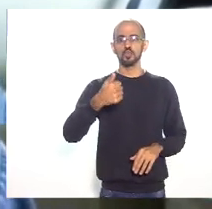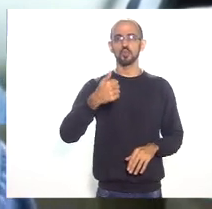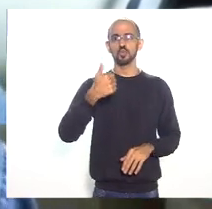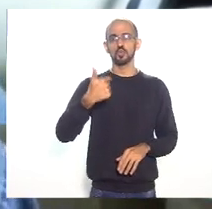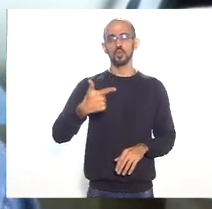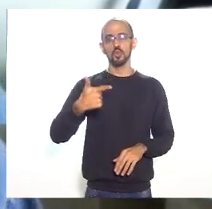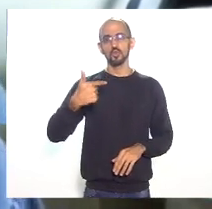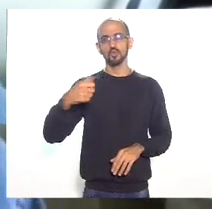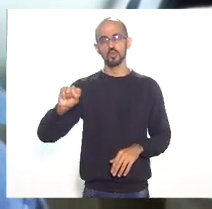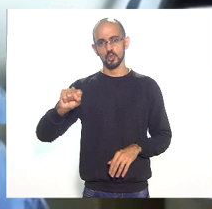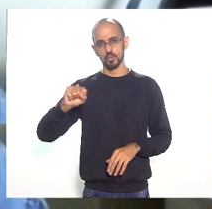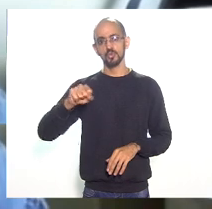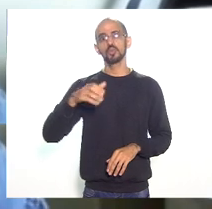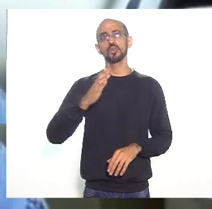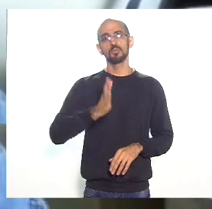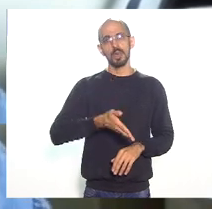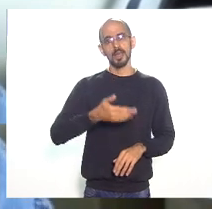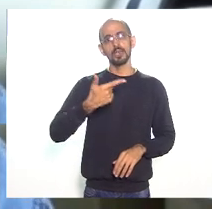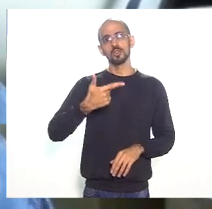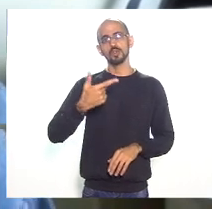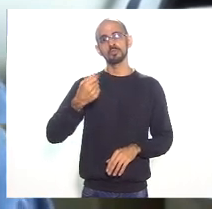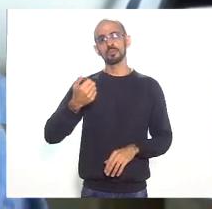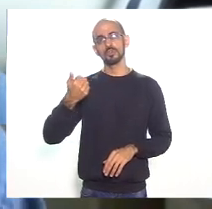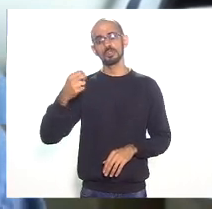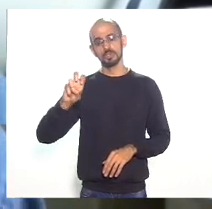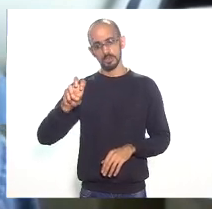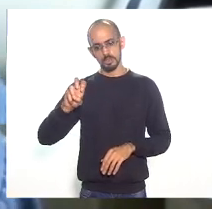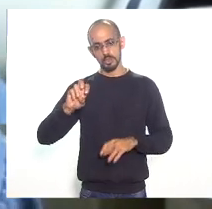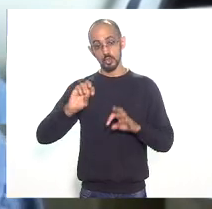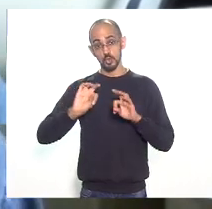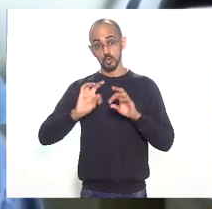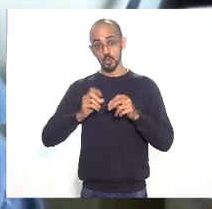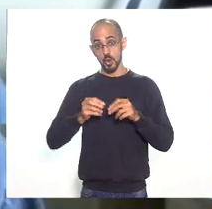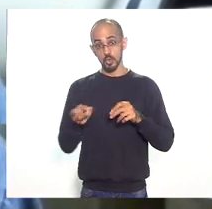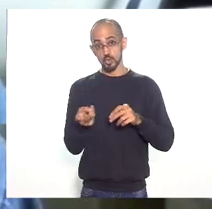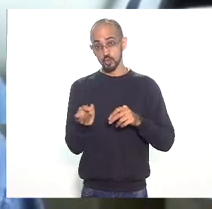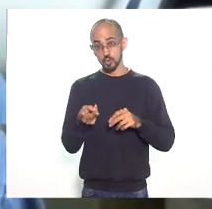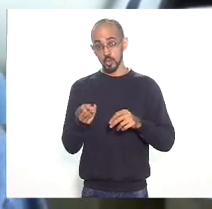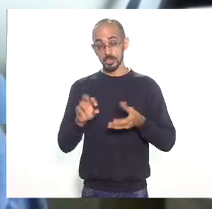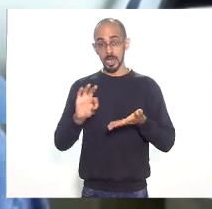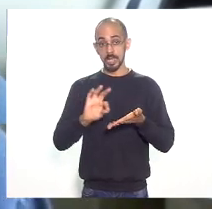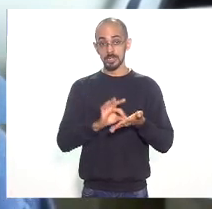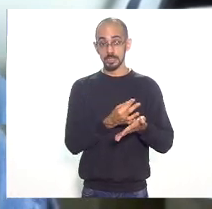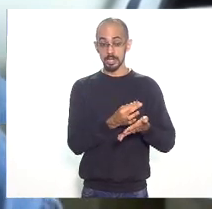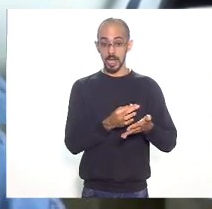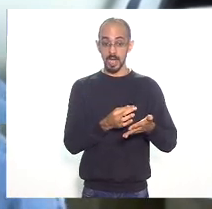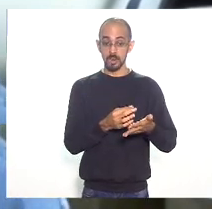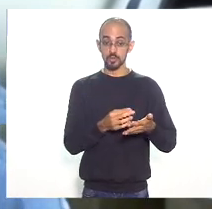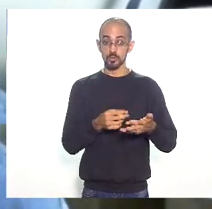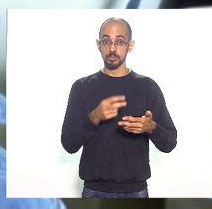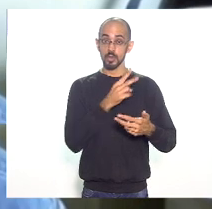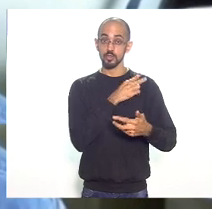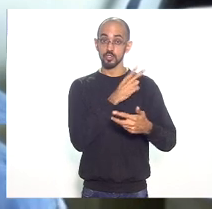casa pelo PL 1131 de 15. Todos os dois assinados pelo chefe dos três poderes.